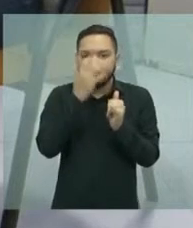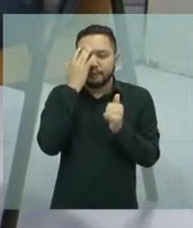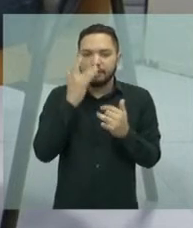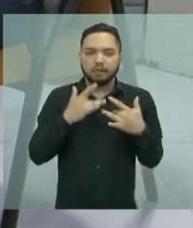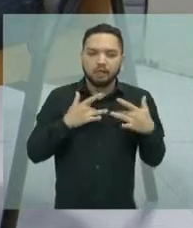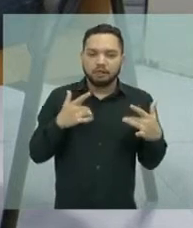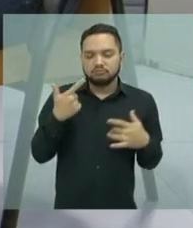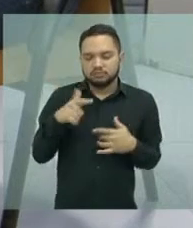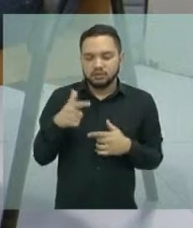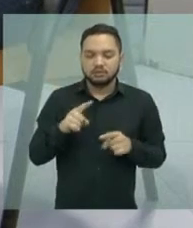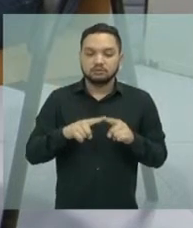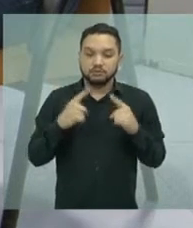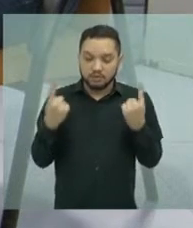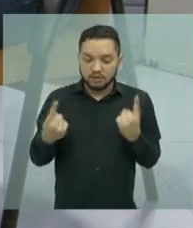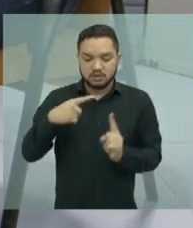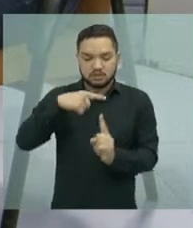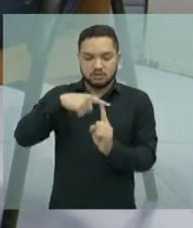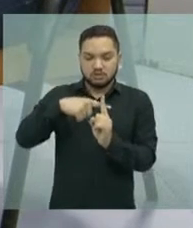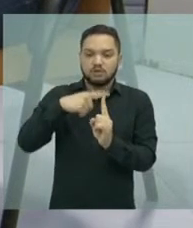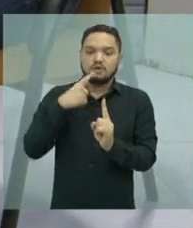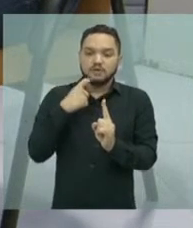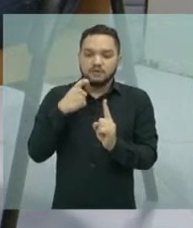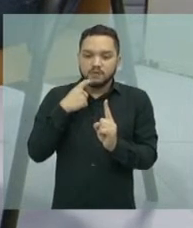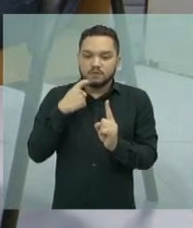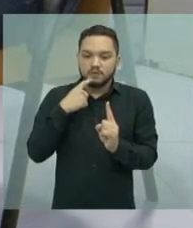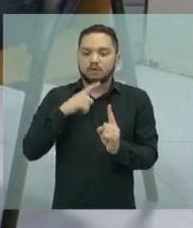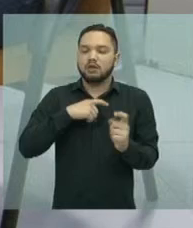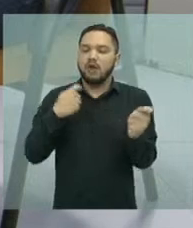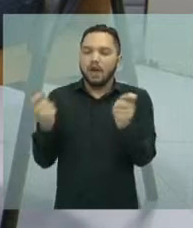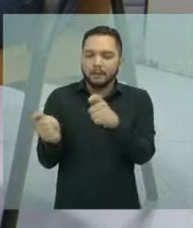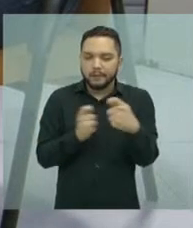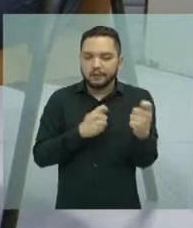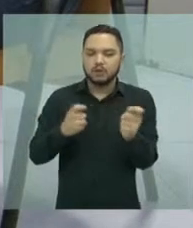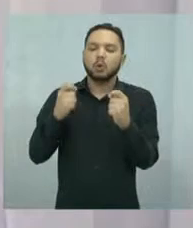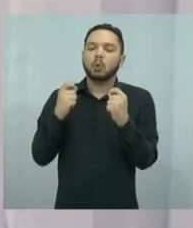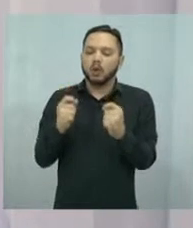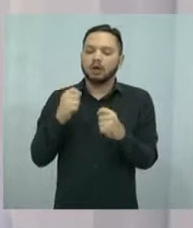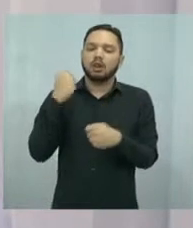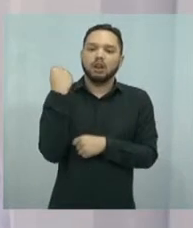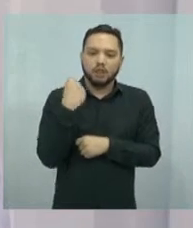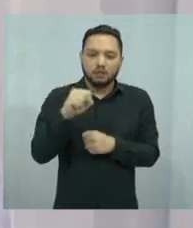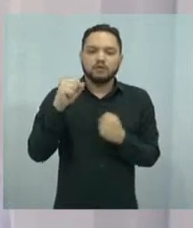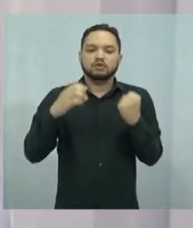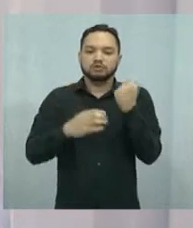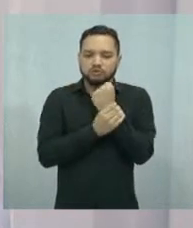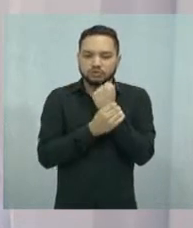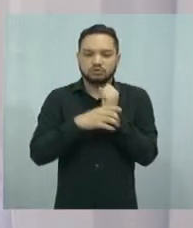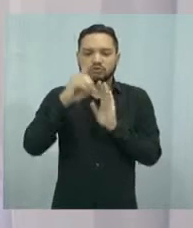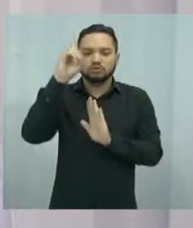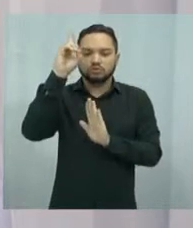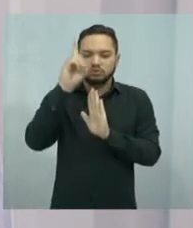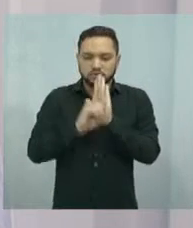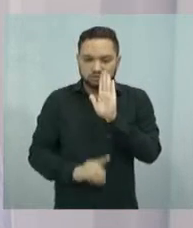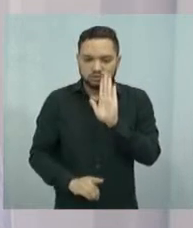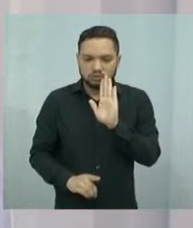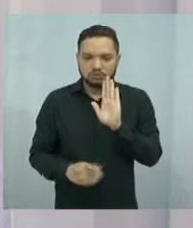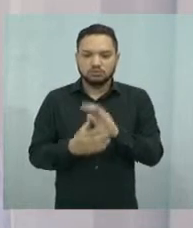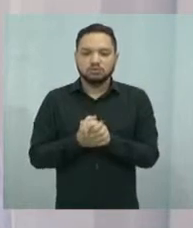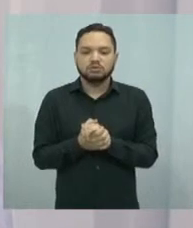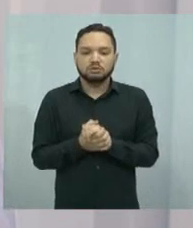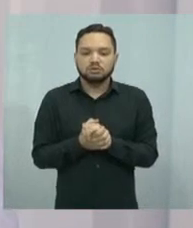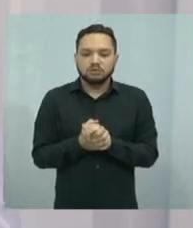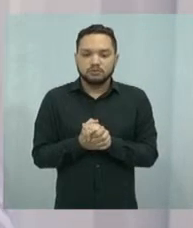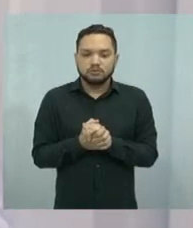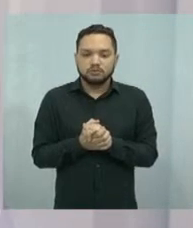assim dizer. Mas a Cruz Vermelha levanta essa bandeira de garantia de direitos, de